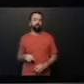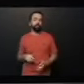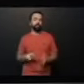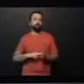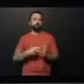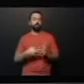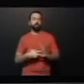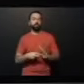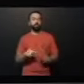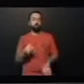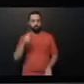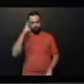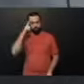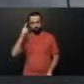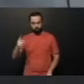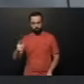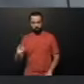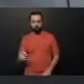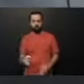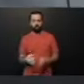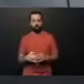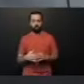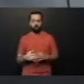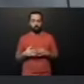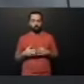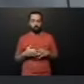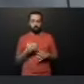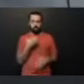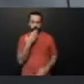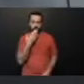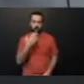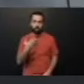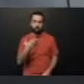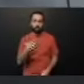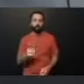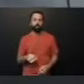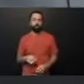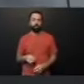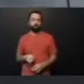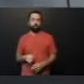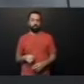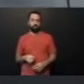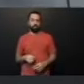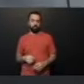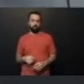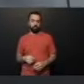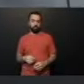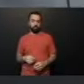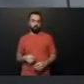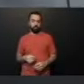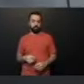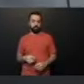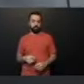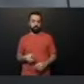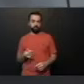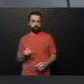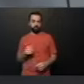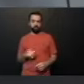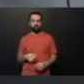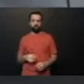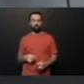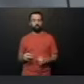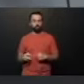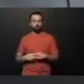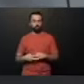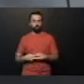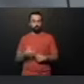indicam uma ordem, né? Você estar mandando ou pedindo com mais ênfase para alguém fazer algo? Estes são